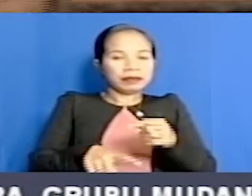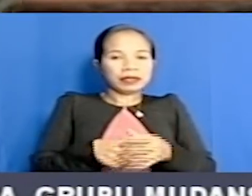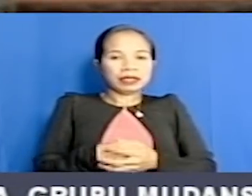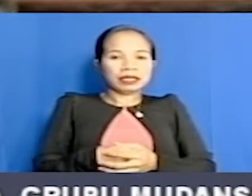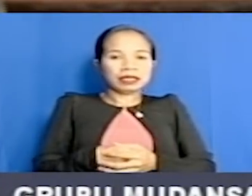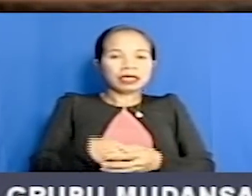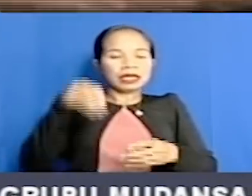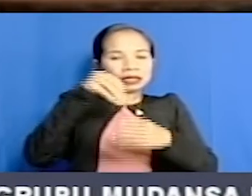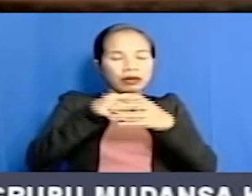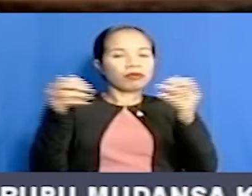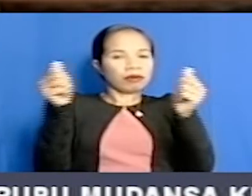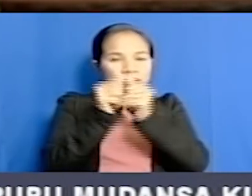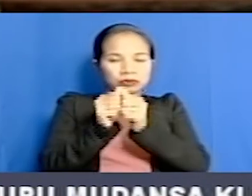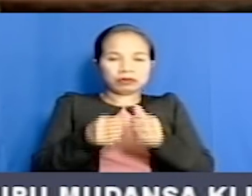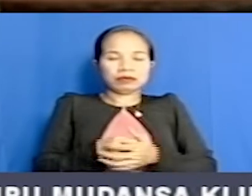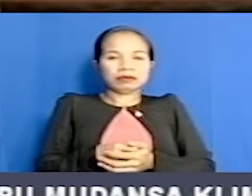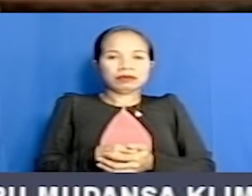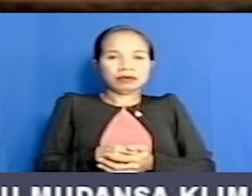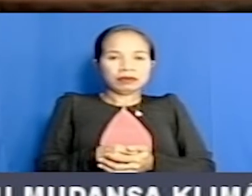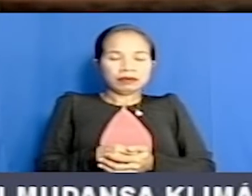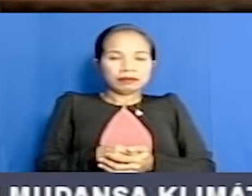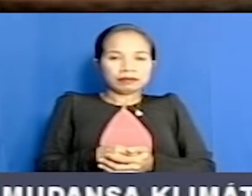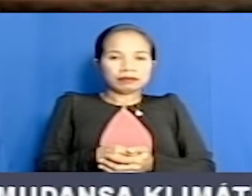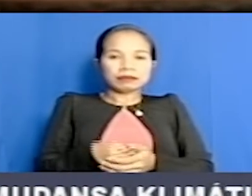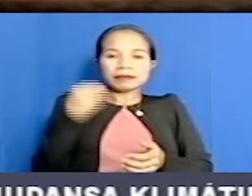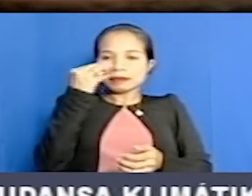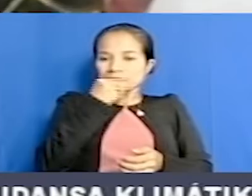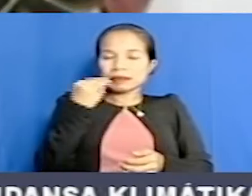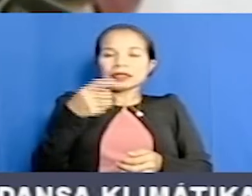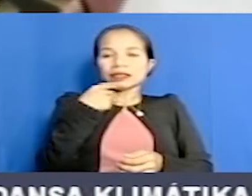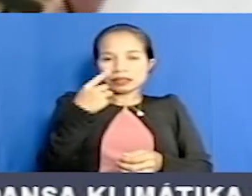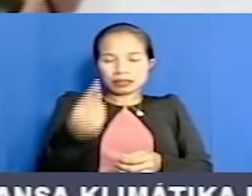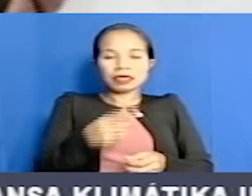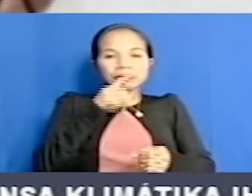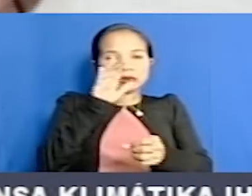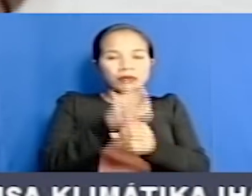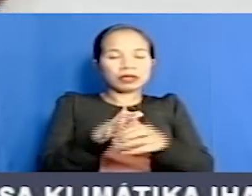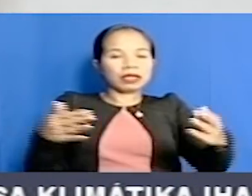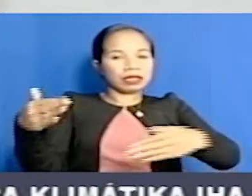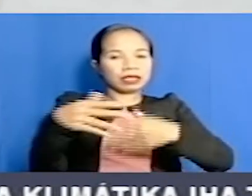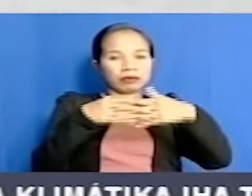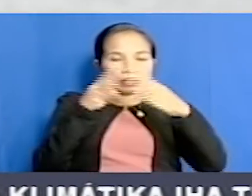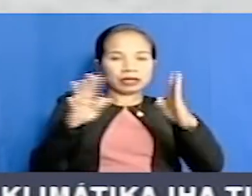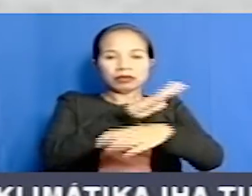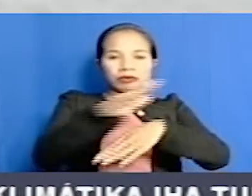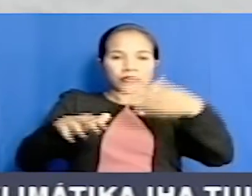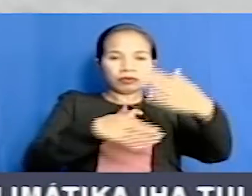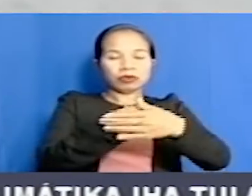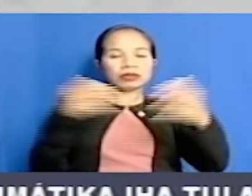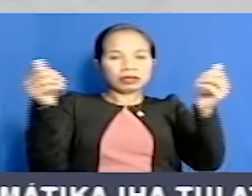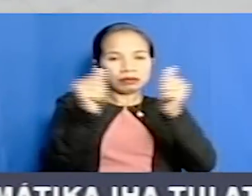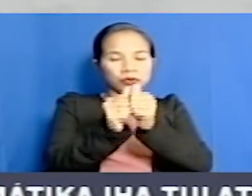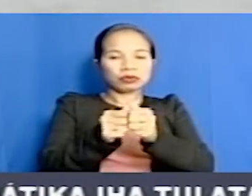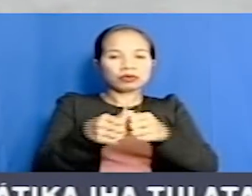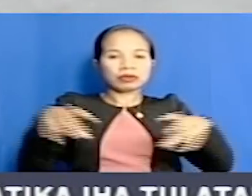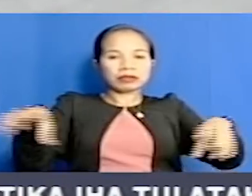Label carro você. Maria Alcatiri Mos afirma nia prontidão a tu halibur liderança hotu hamutu ho